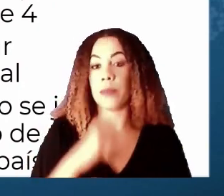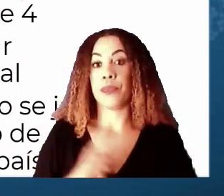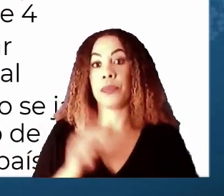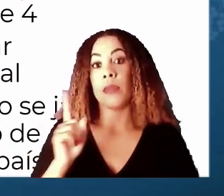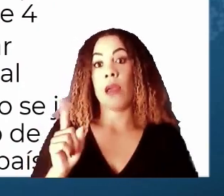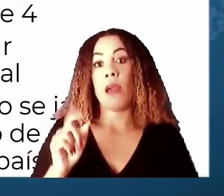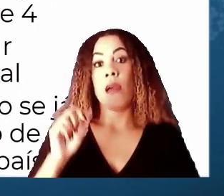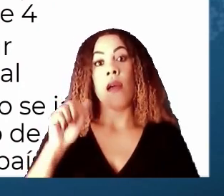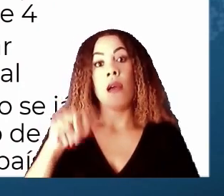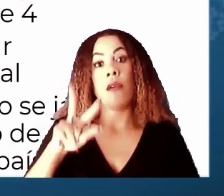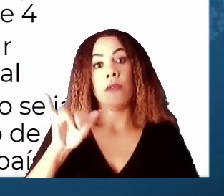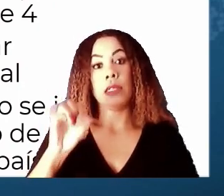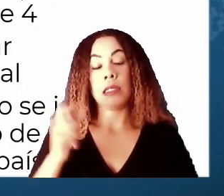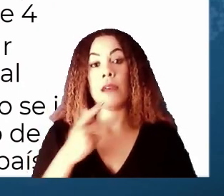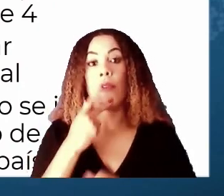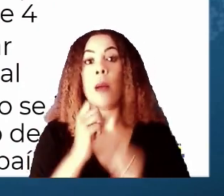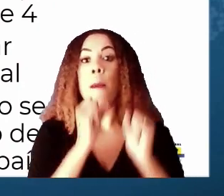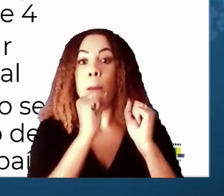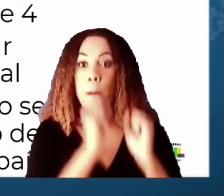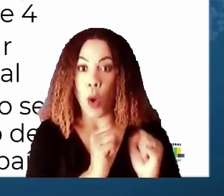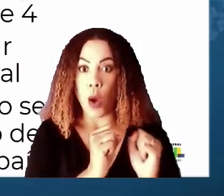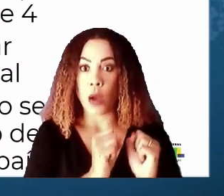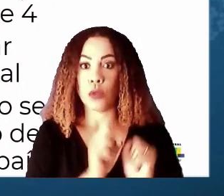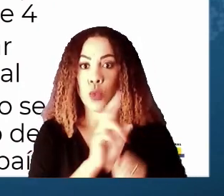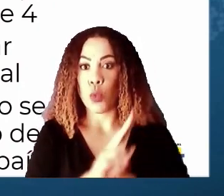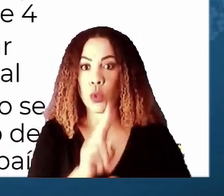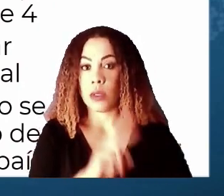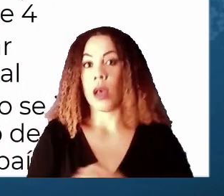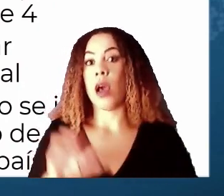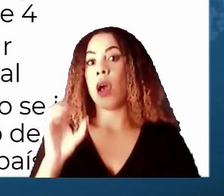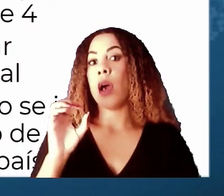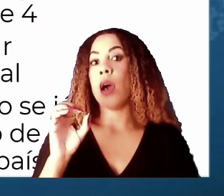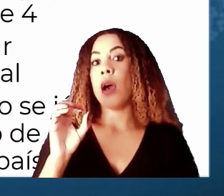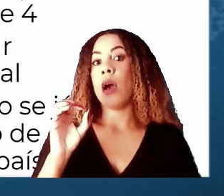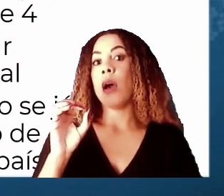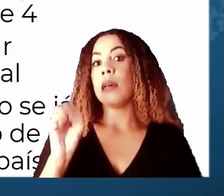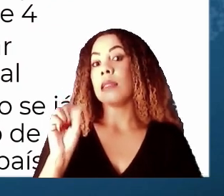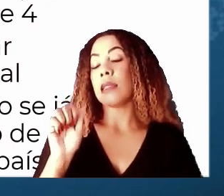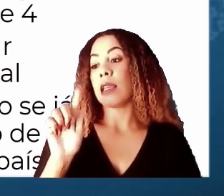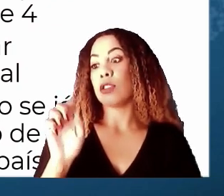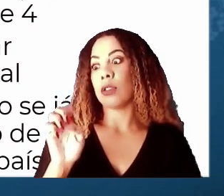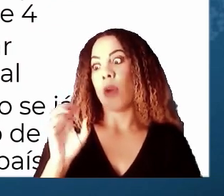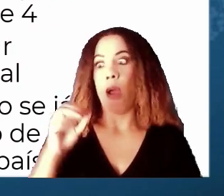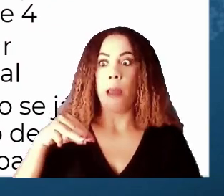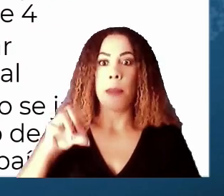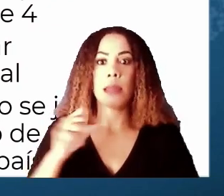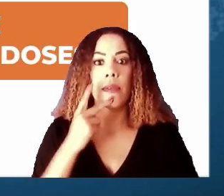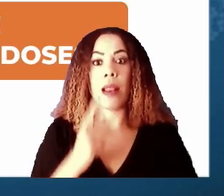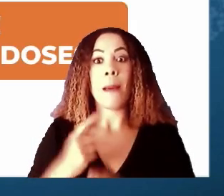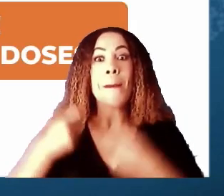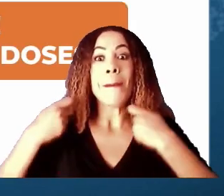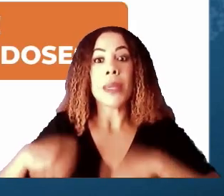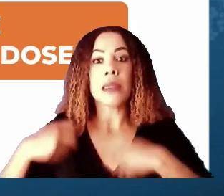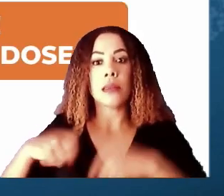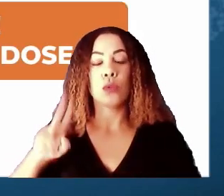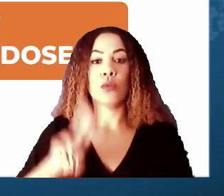a OMS falando, não, vocês têm que usar, difícil o Brasil não incorporar. Então, a gente teve que partir para esse processo de